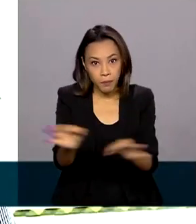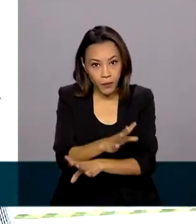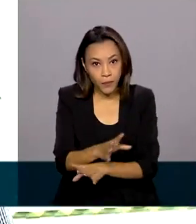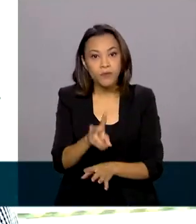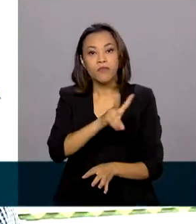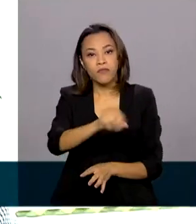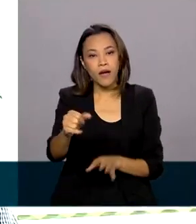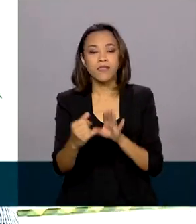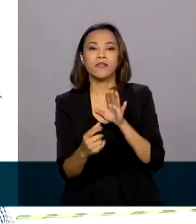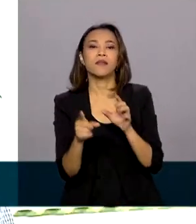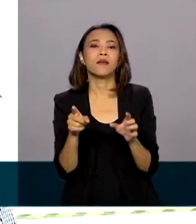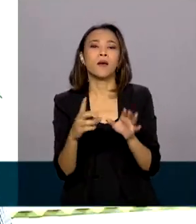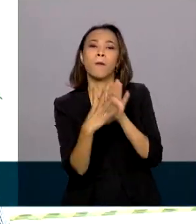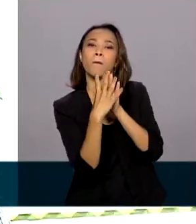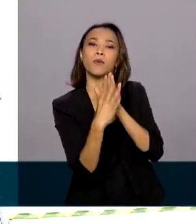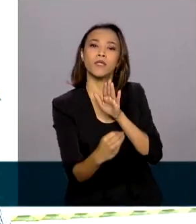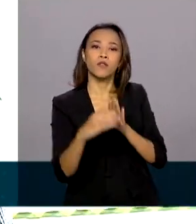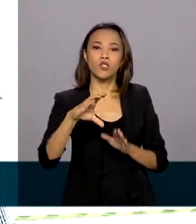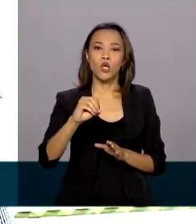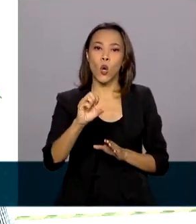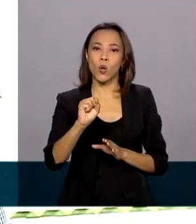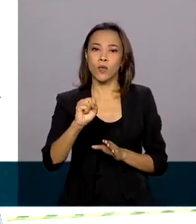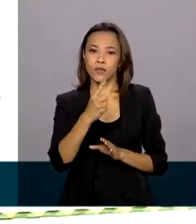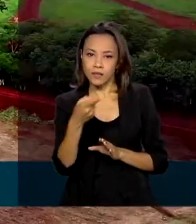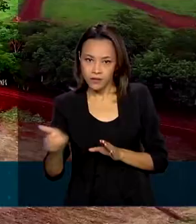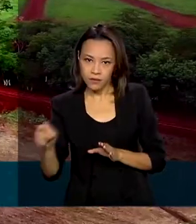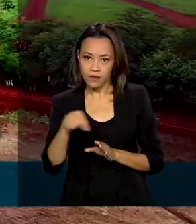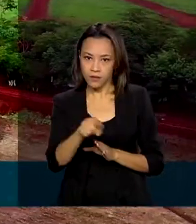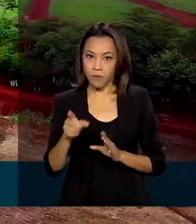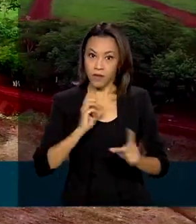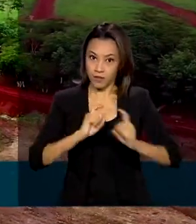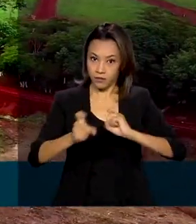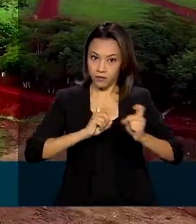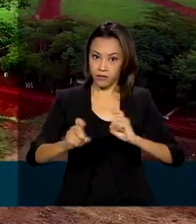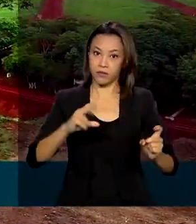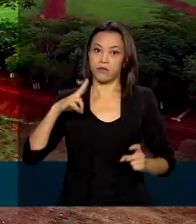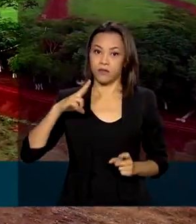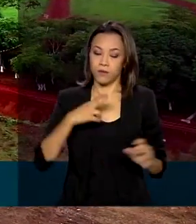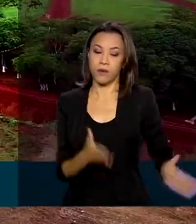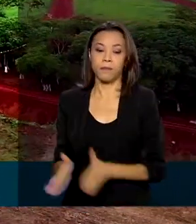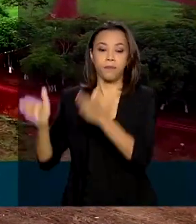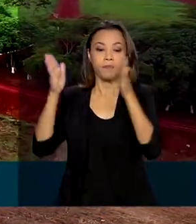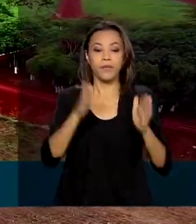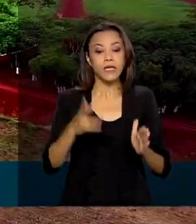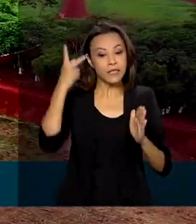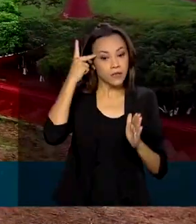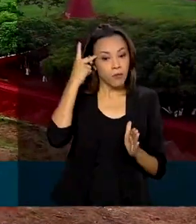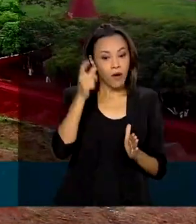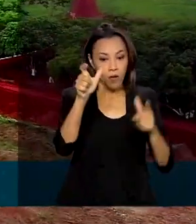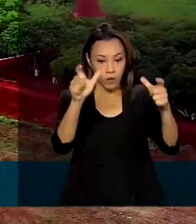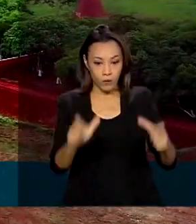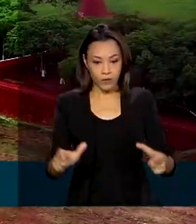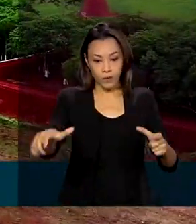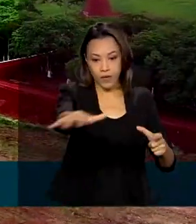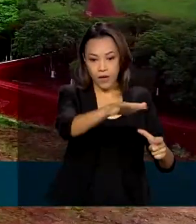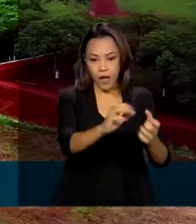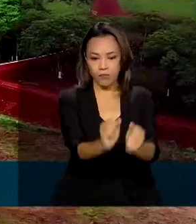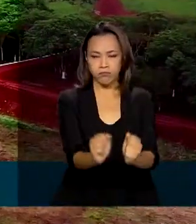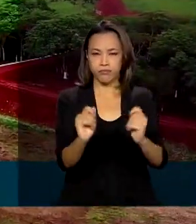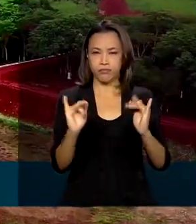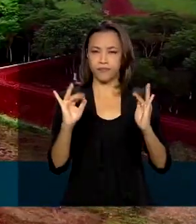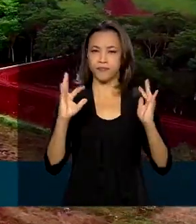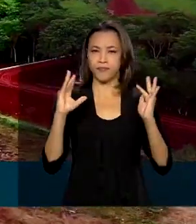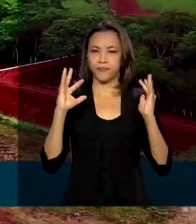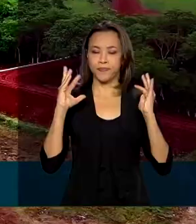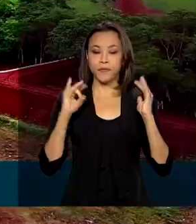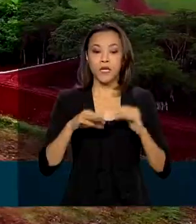e sendo incorporado aos ao primeiro grupo dos 20 parques já em São Paulo no município de Colômbia um parque Urbano vai receber